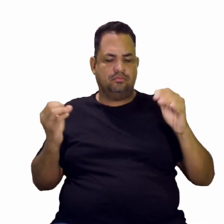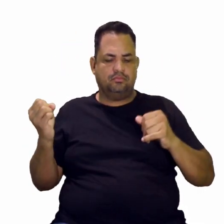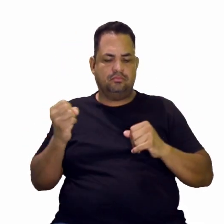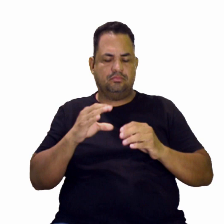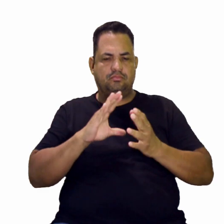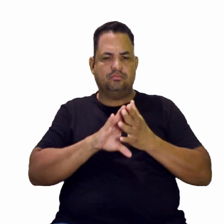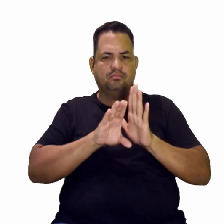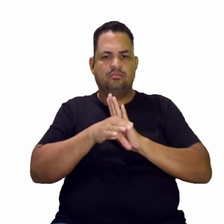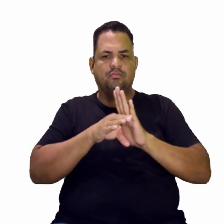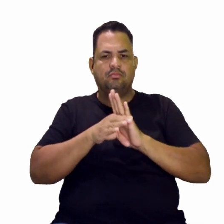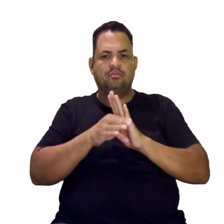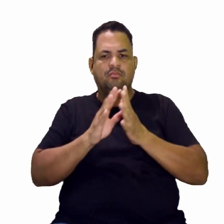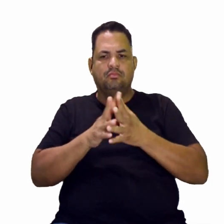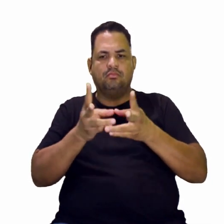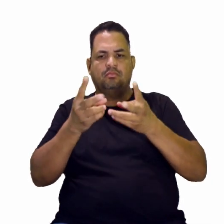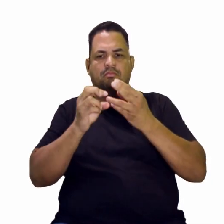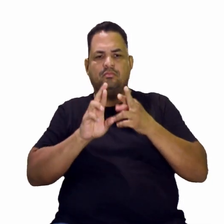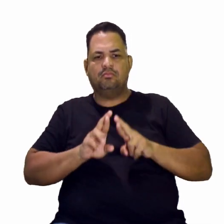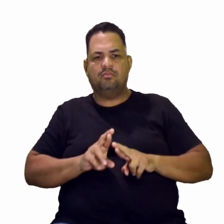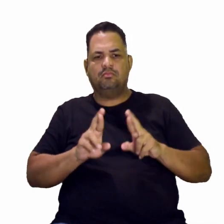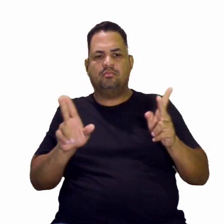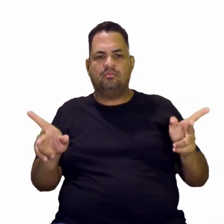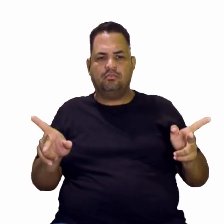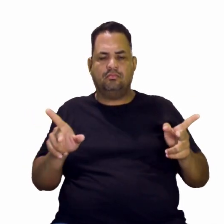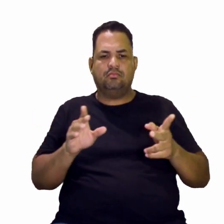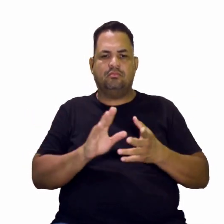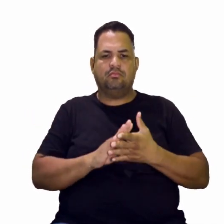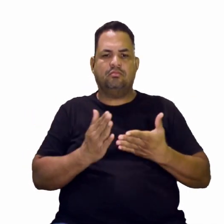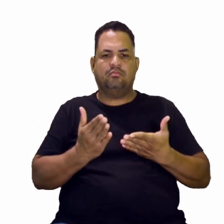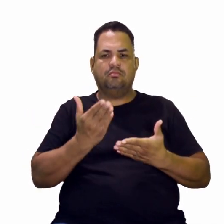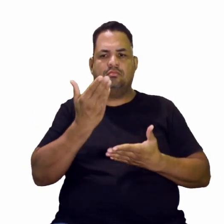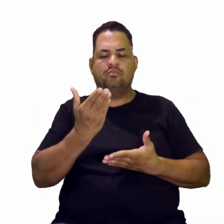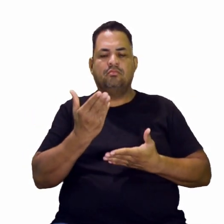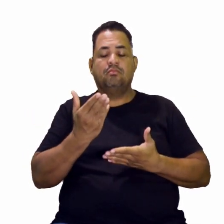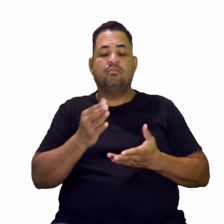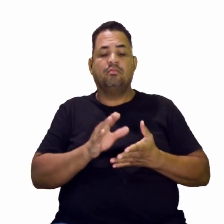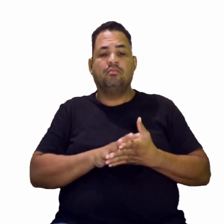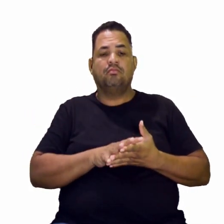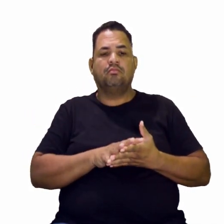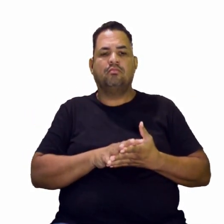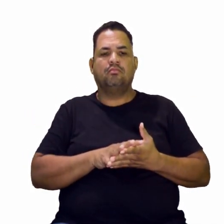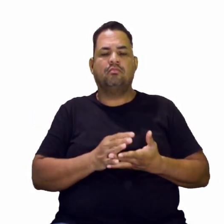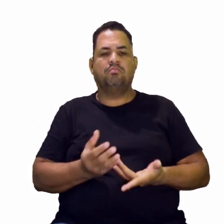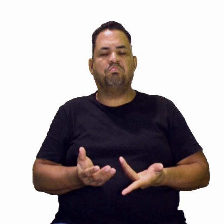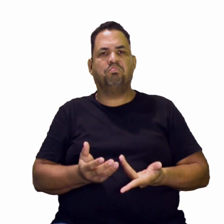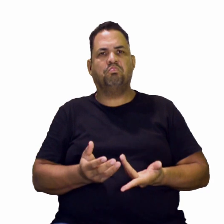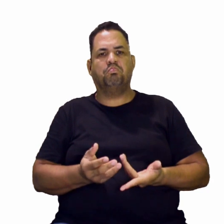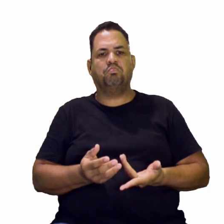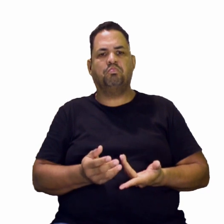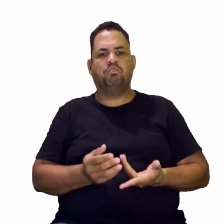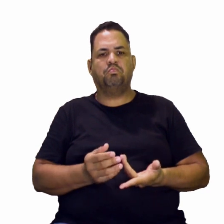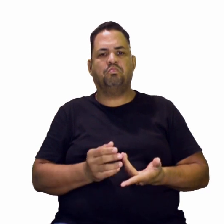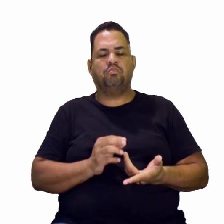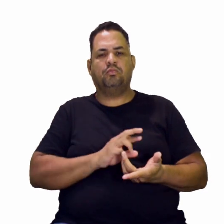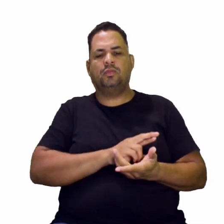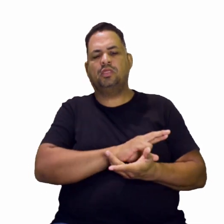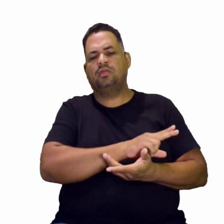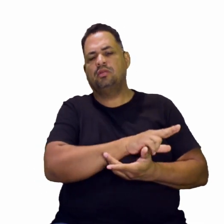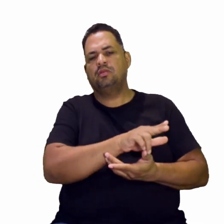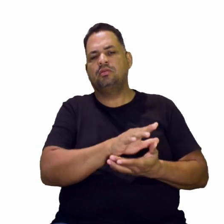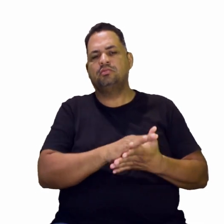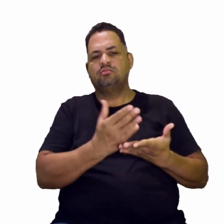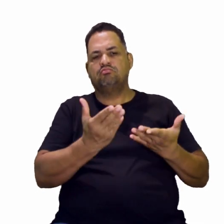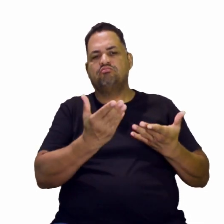elaborando novos conceitos e identificando as diferenças, tá, dos